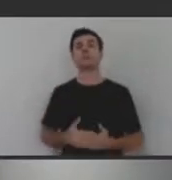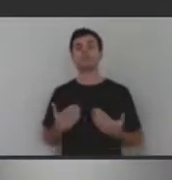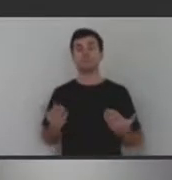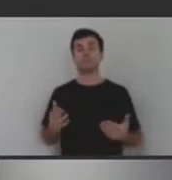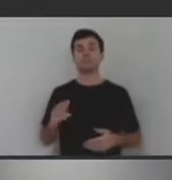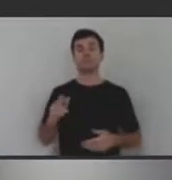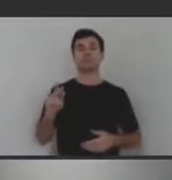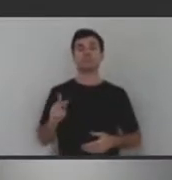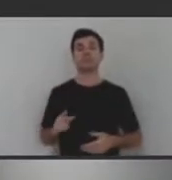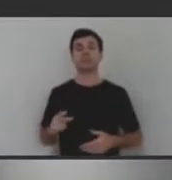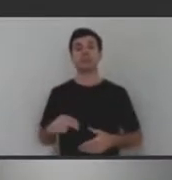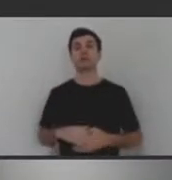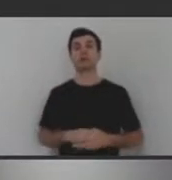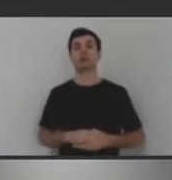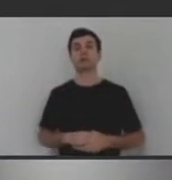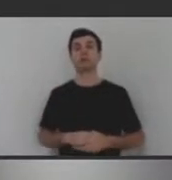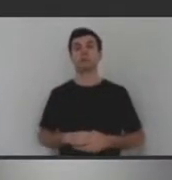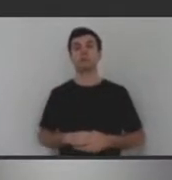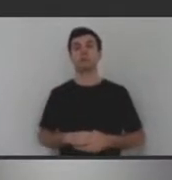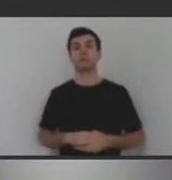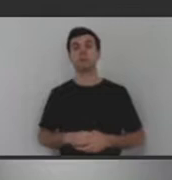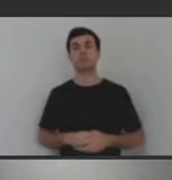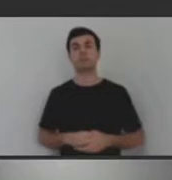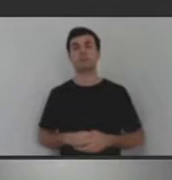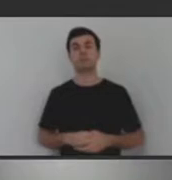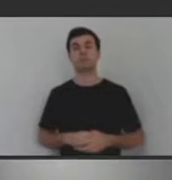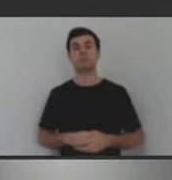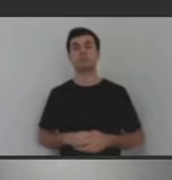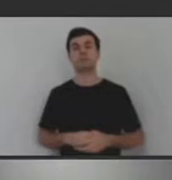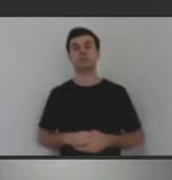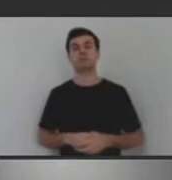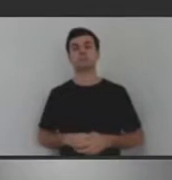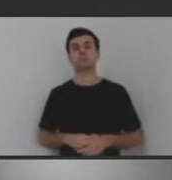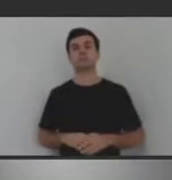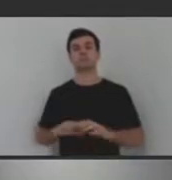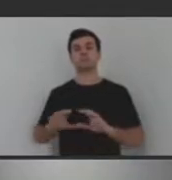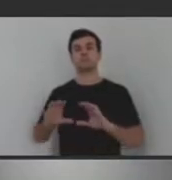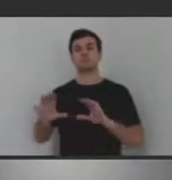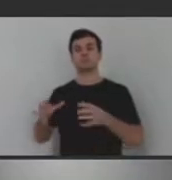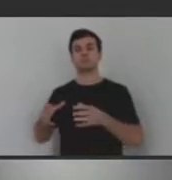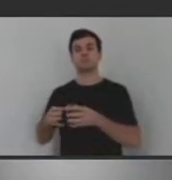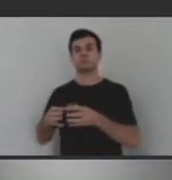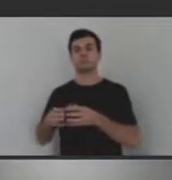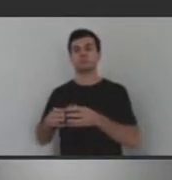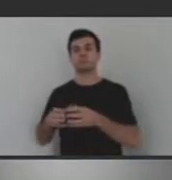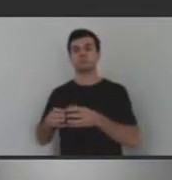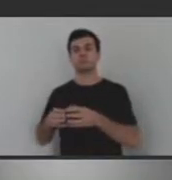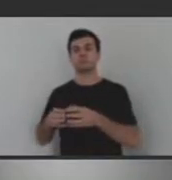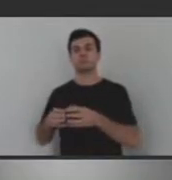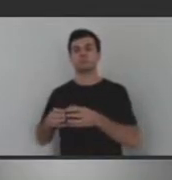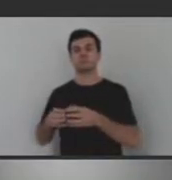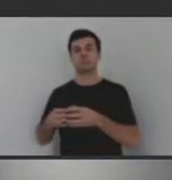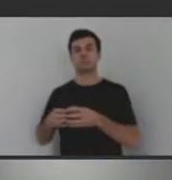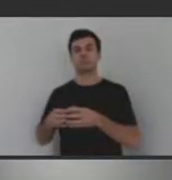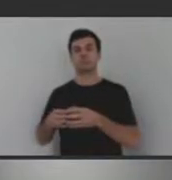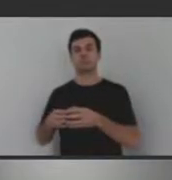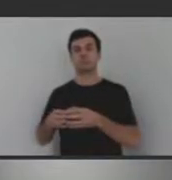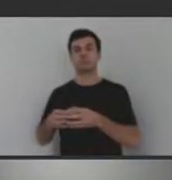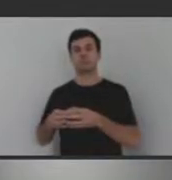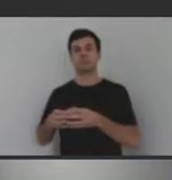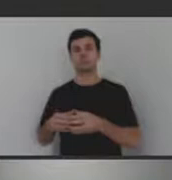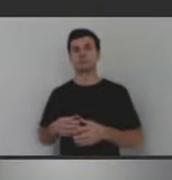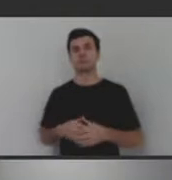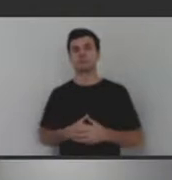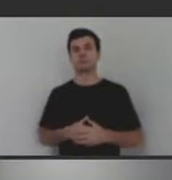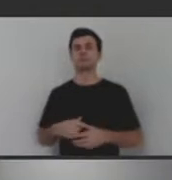o Grupo Amigos em Ação, ela é mais um grupo do município de Sumaré, que de forma da sociedade organizada